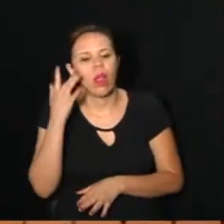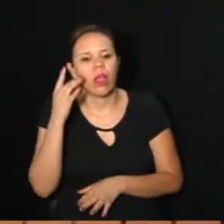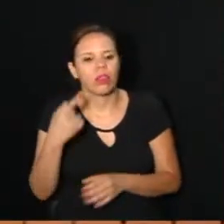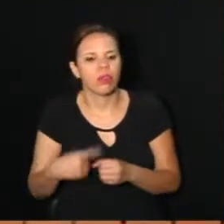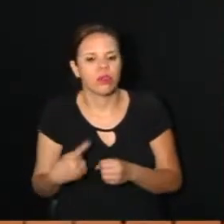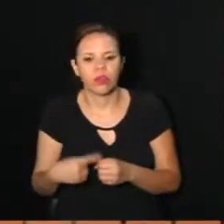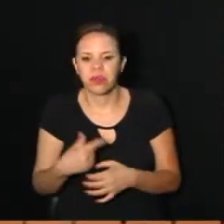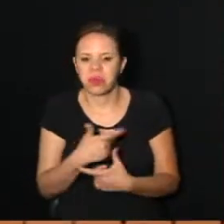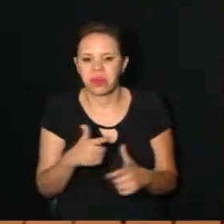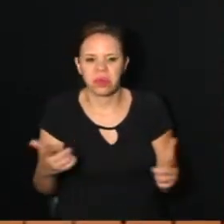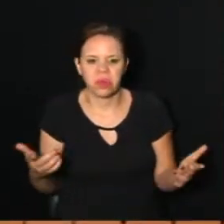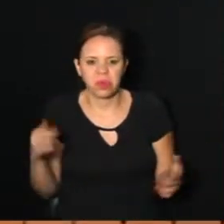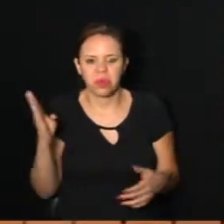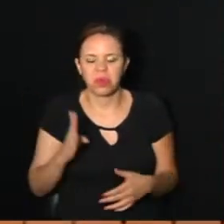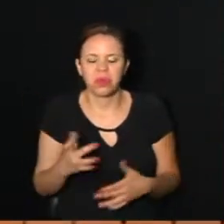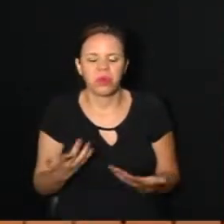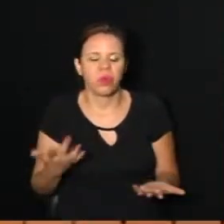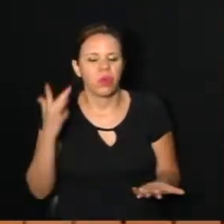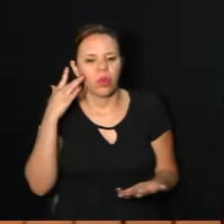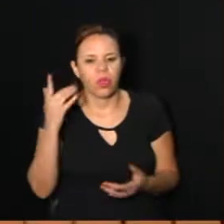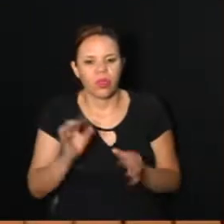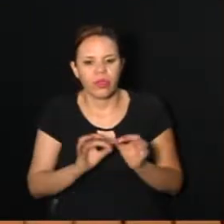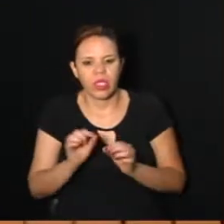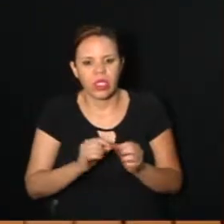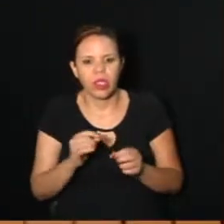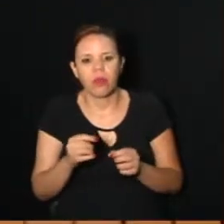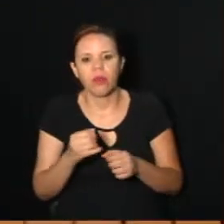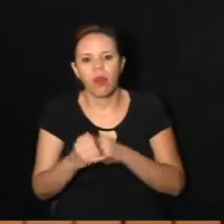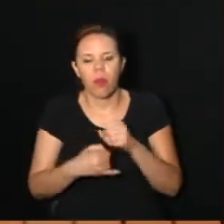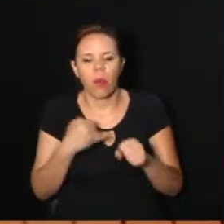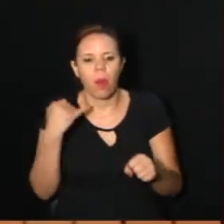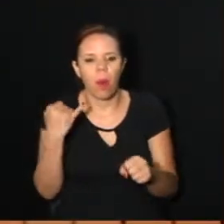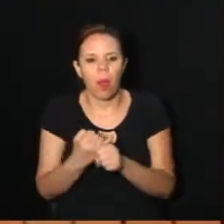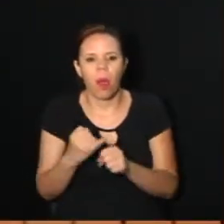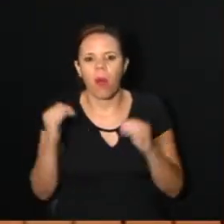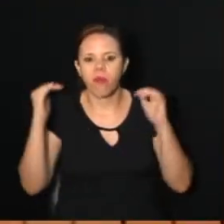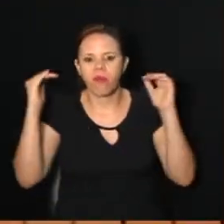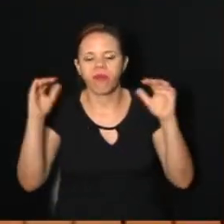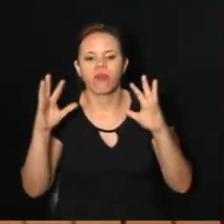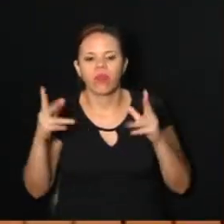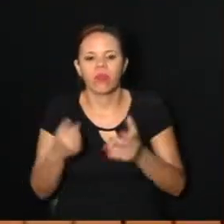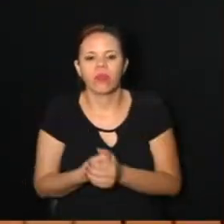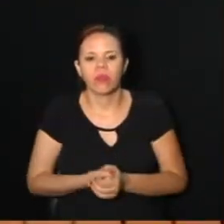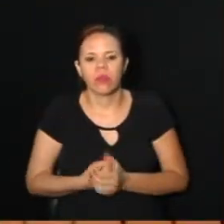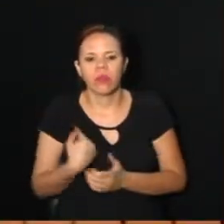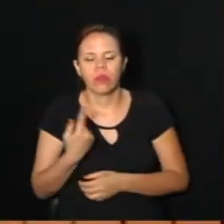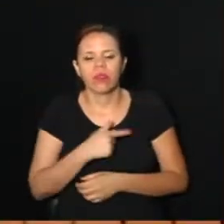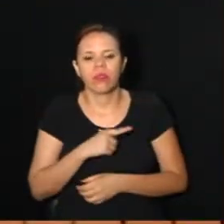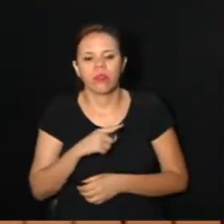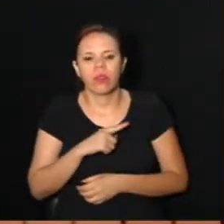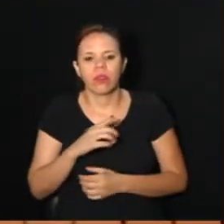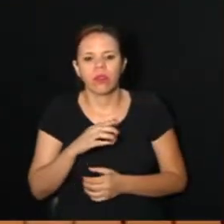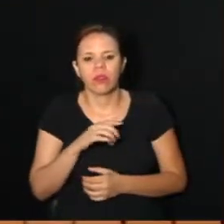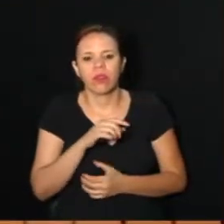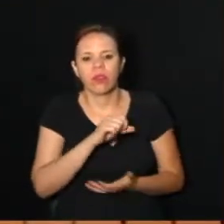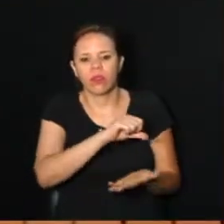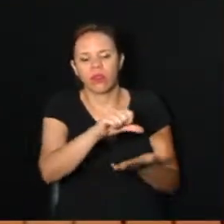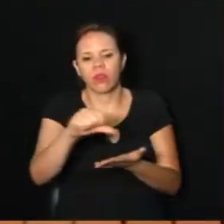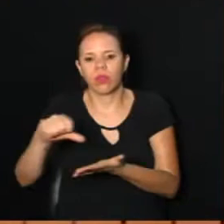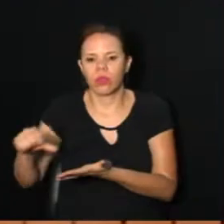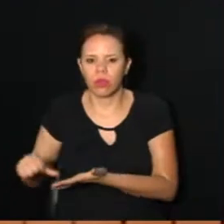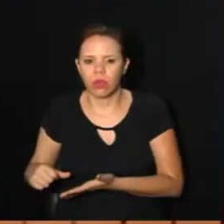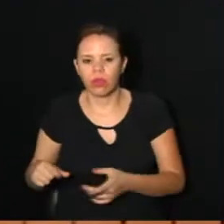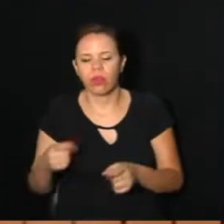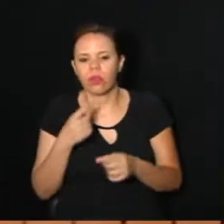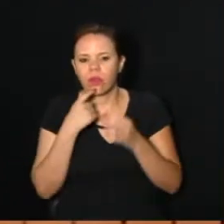Brasil tem. Como nós fizemos a plataforma grande online, toda a situação, então nós temos todo o território, nós temos